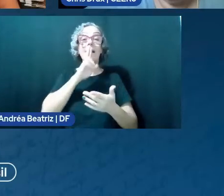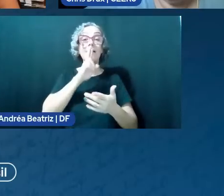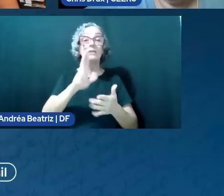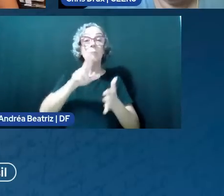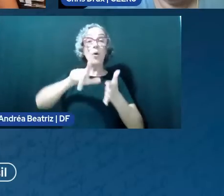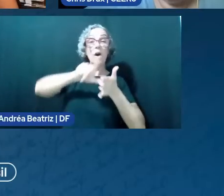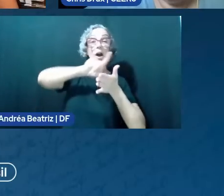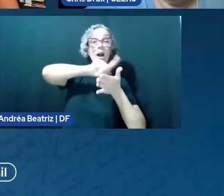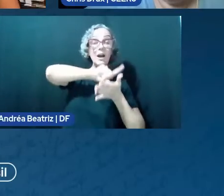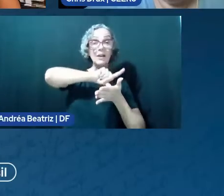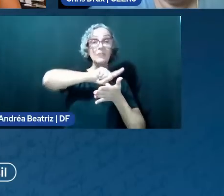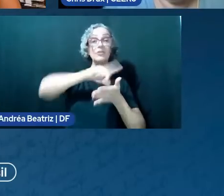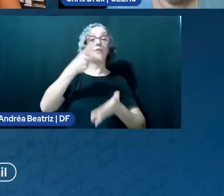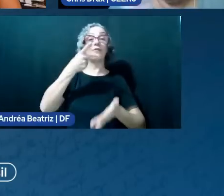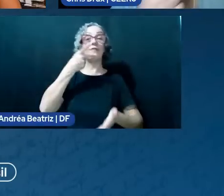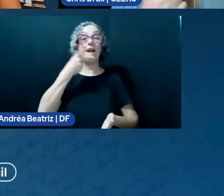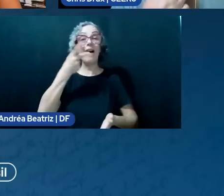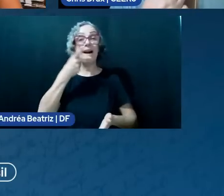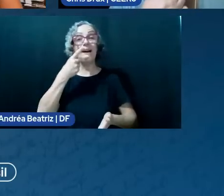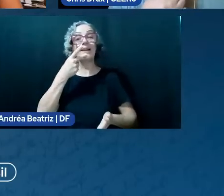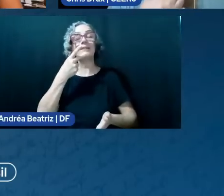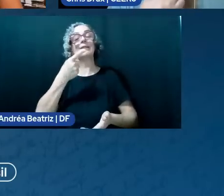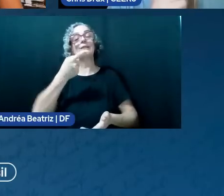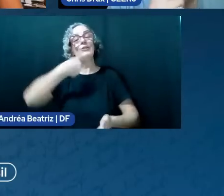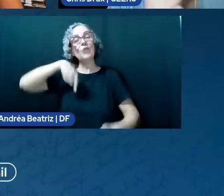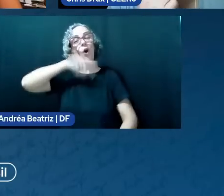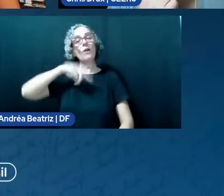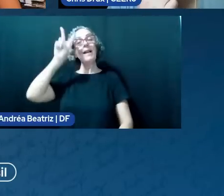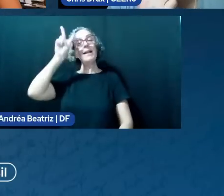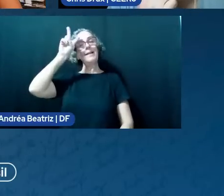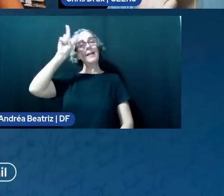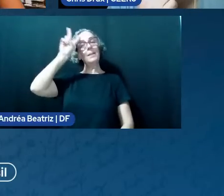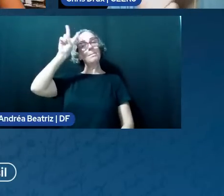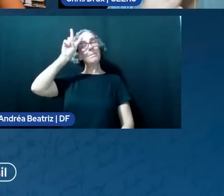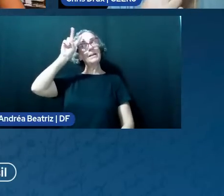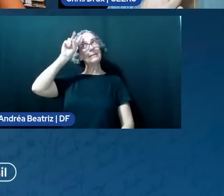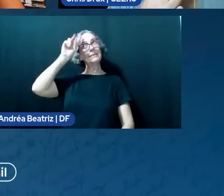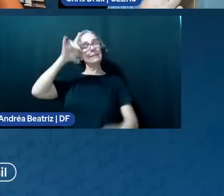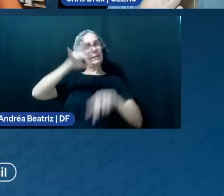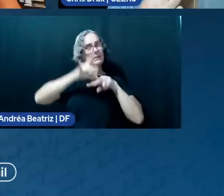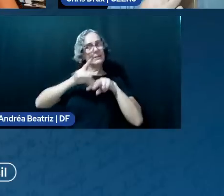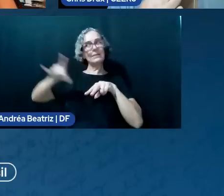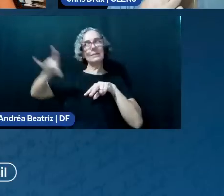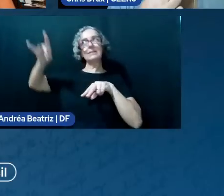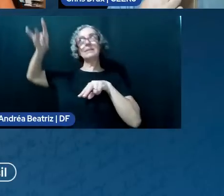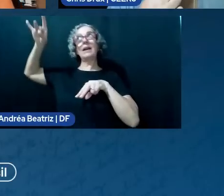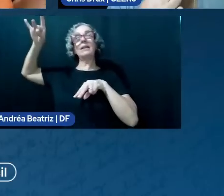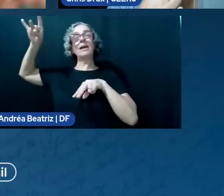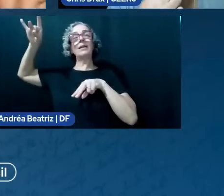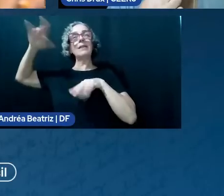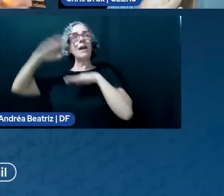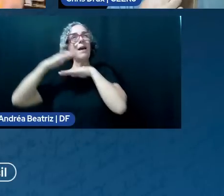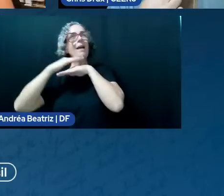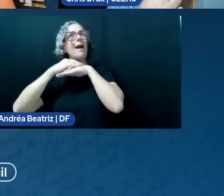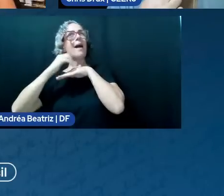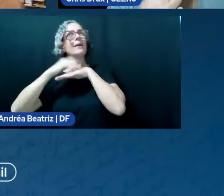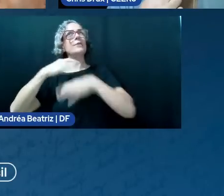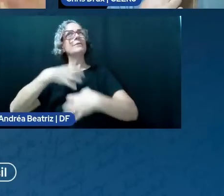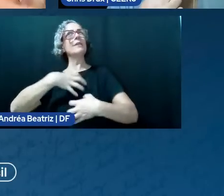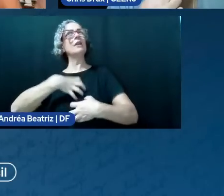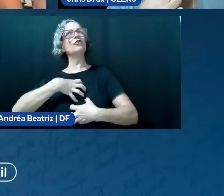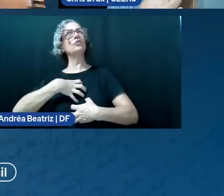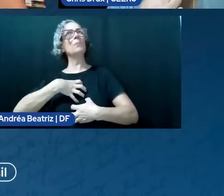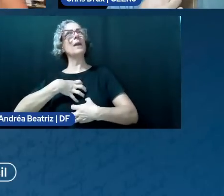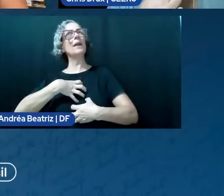das paixões humanas, né? Que às vezes a afeição ela se estabelece